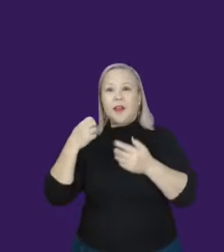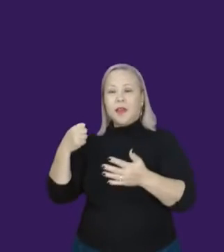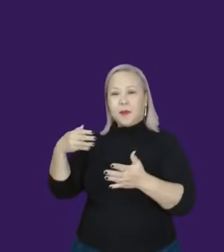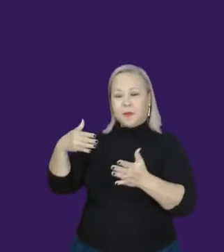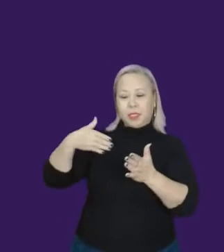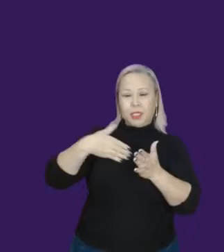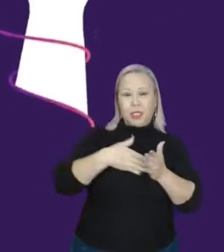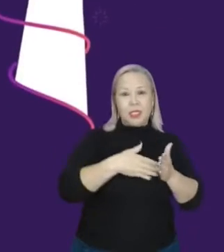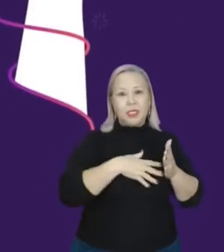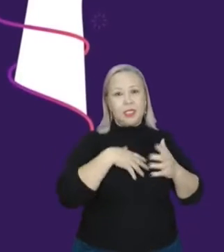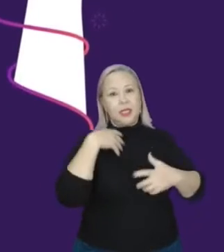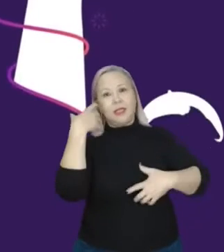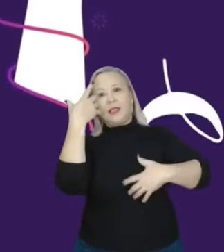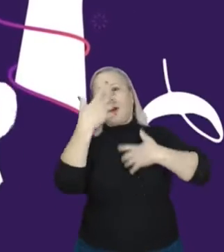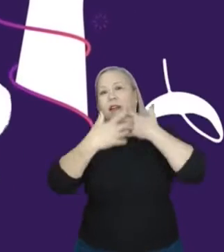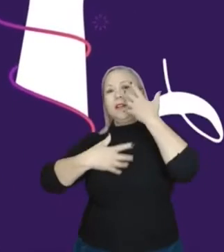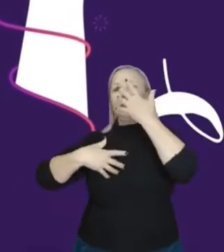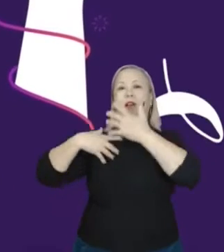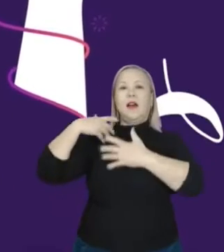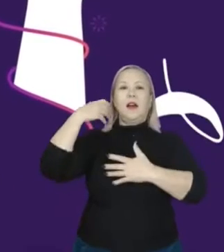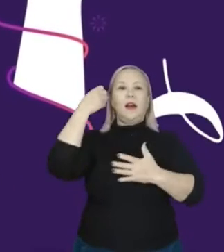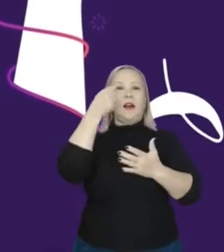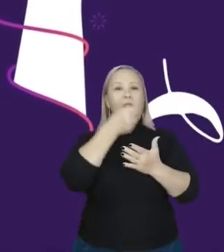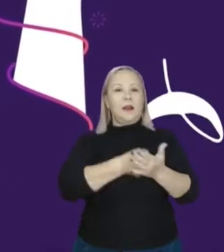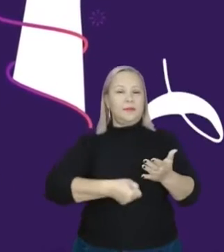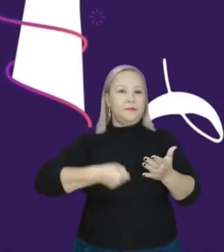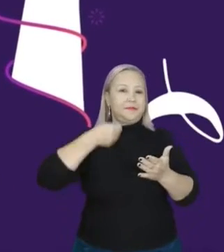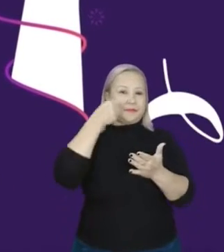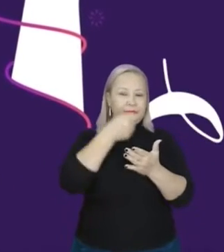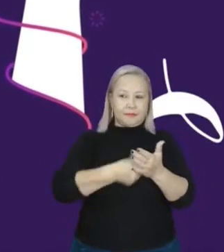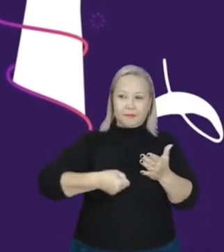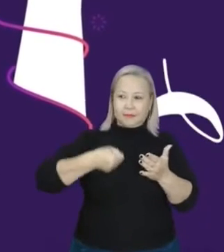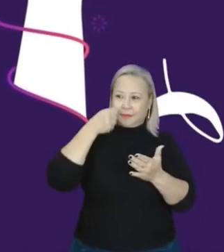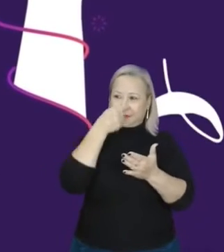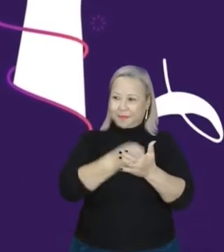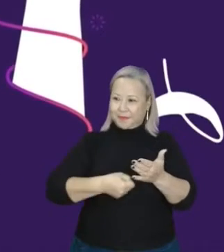Ninguém vai me impedir de cantar e lutar.